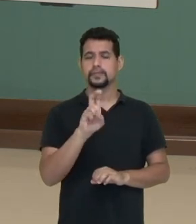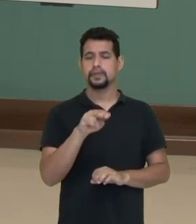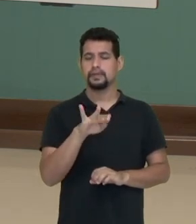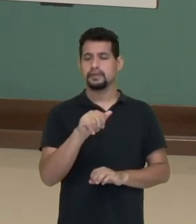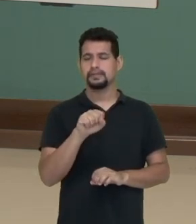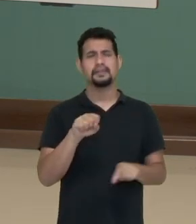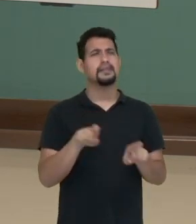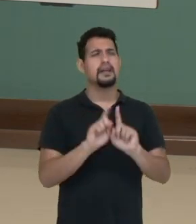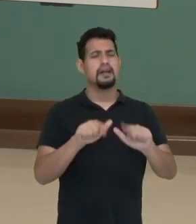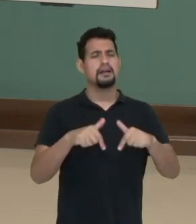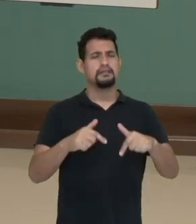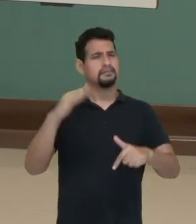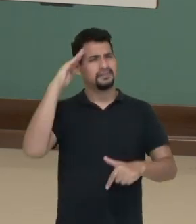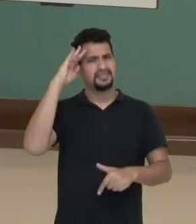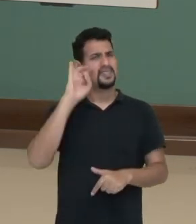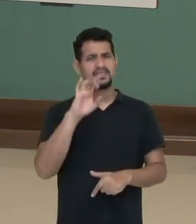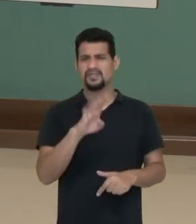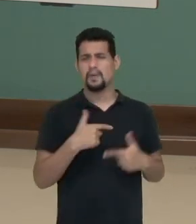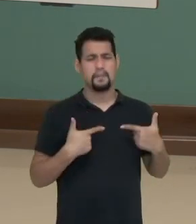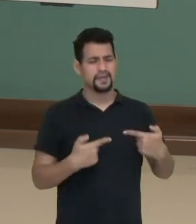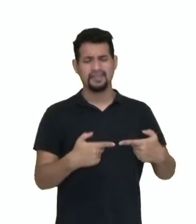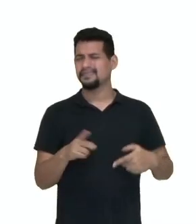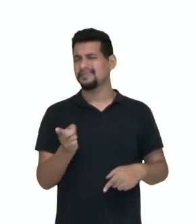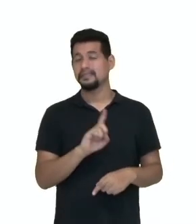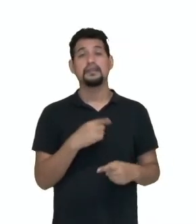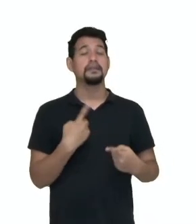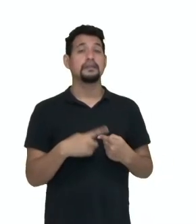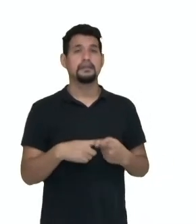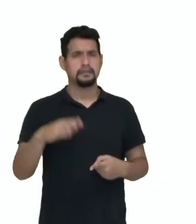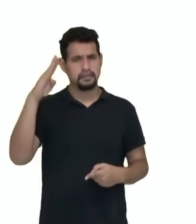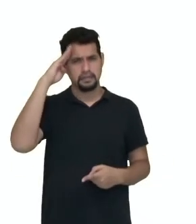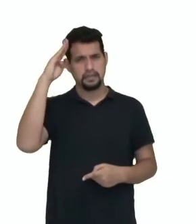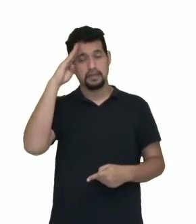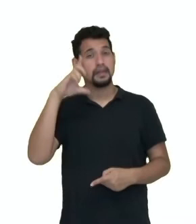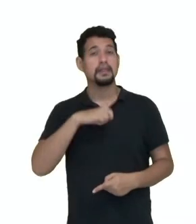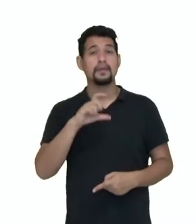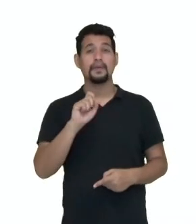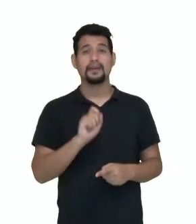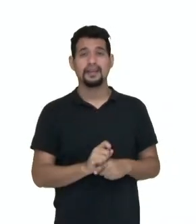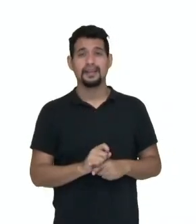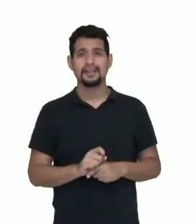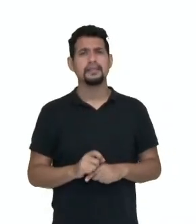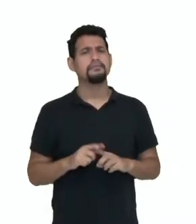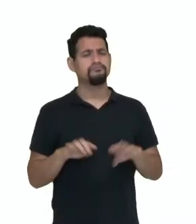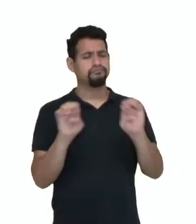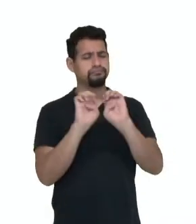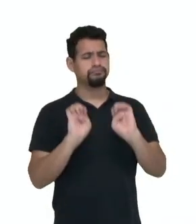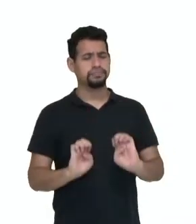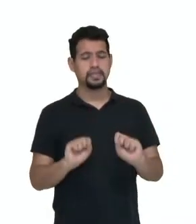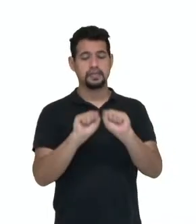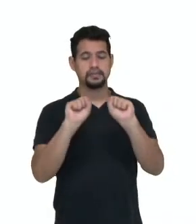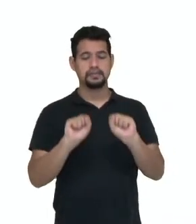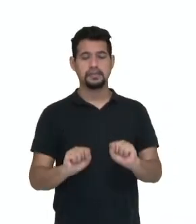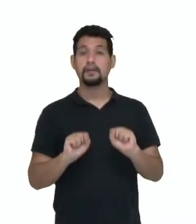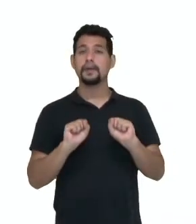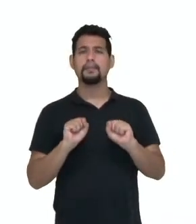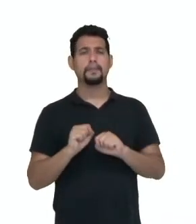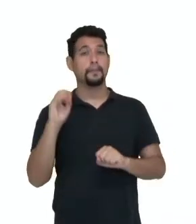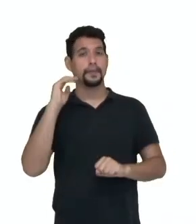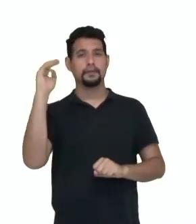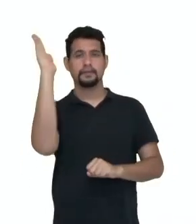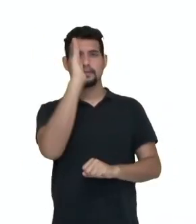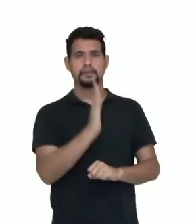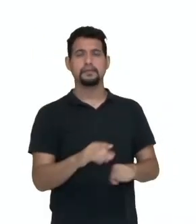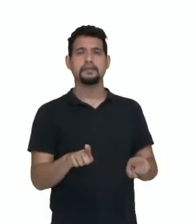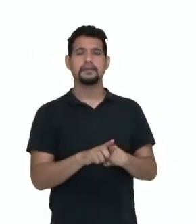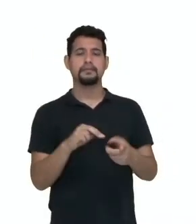a ação do Exército não é apenas uma ação de armas, sendo que o Exército mantém um dos mais bem estruturados sistemas de ensino superior do Brasil, no